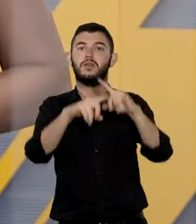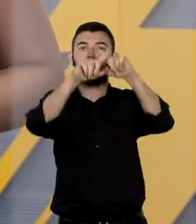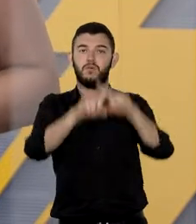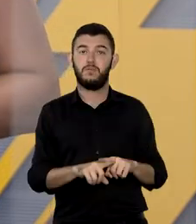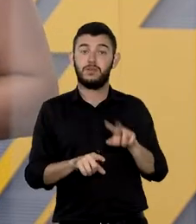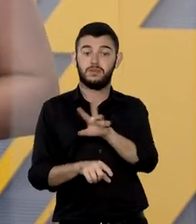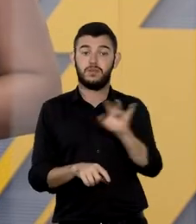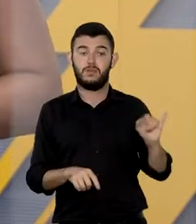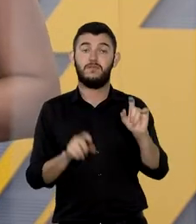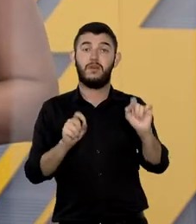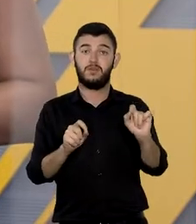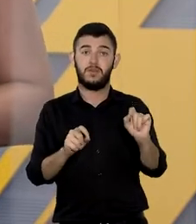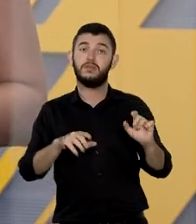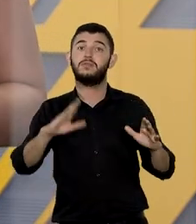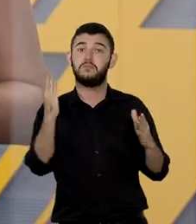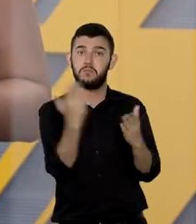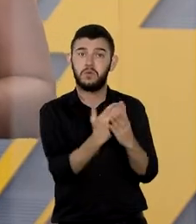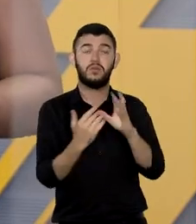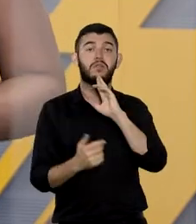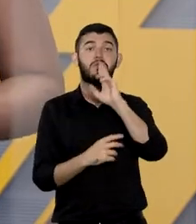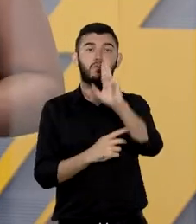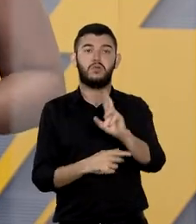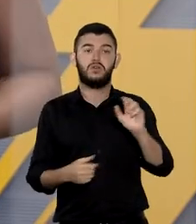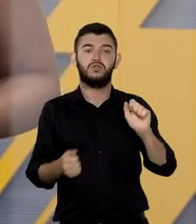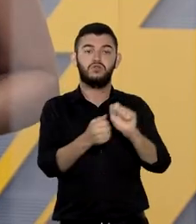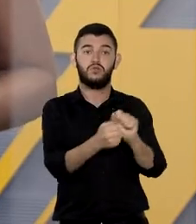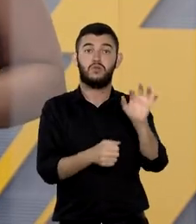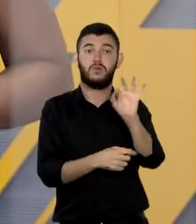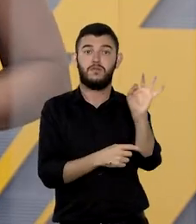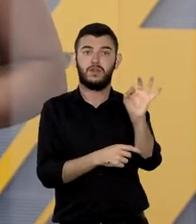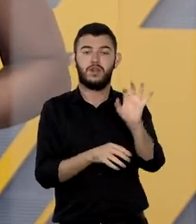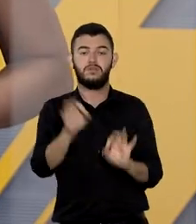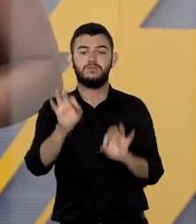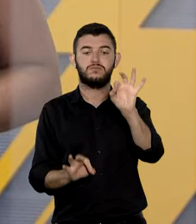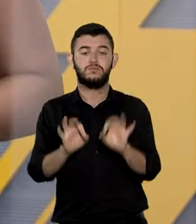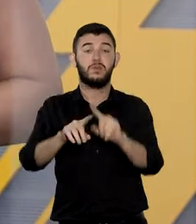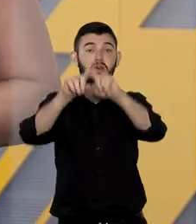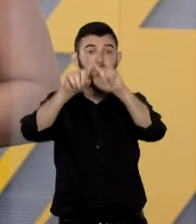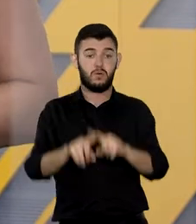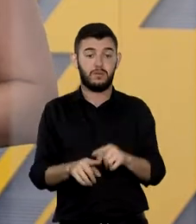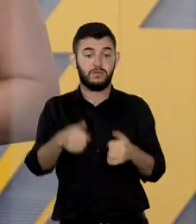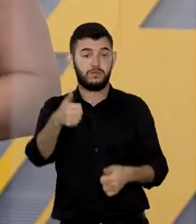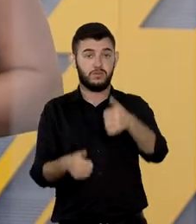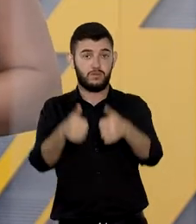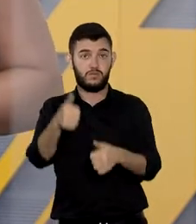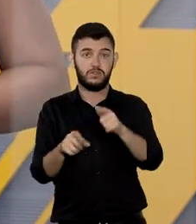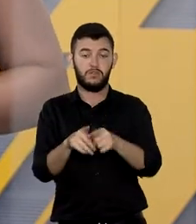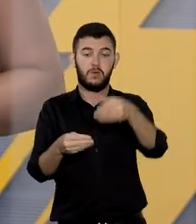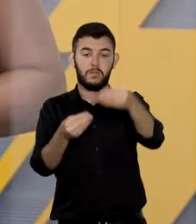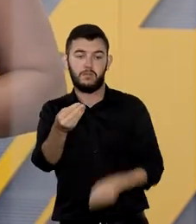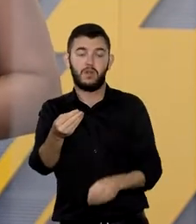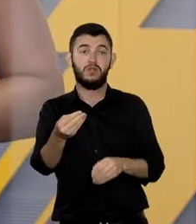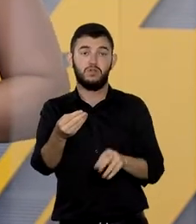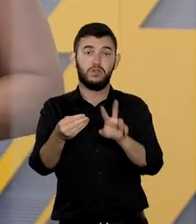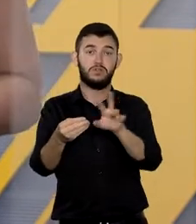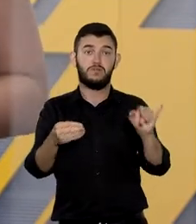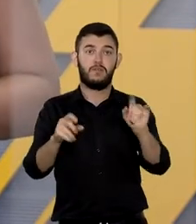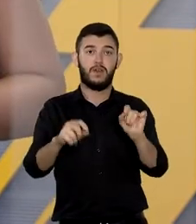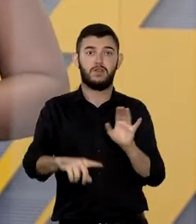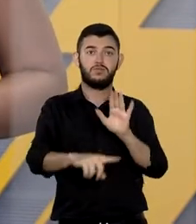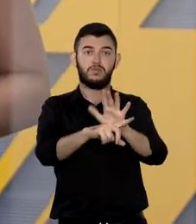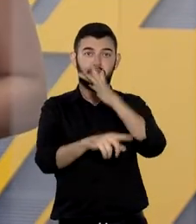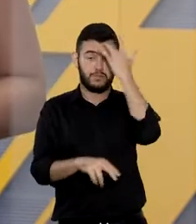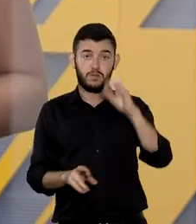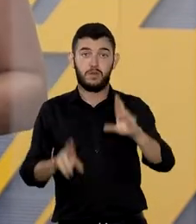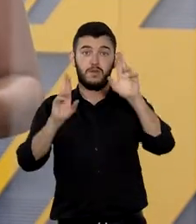do mando de jogo responde em conjunto com a entidade que organiza a competição pelos prejuízos causados